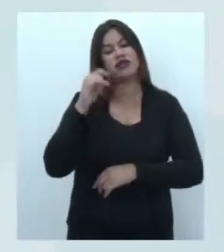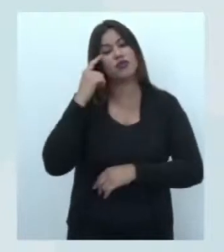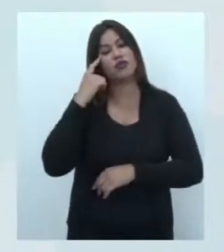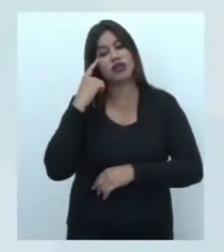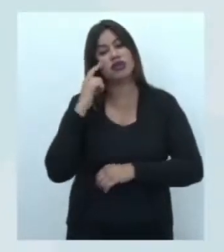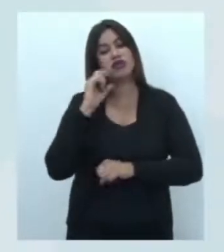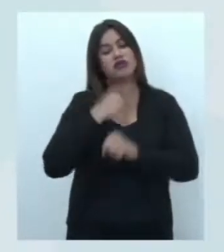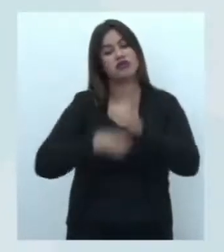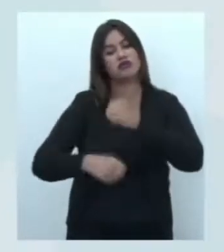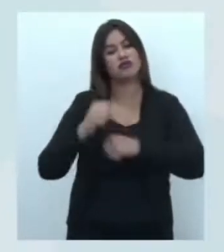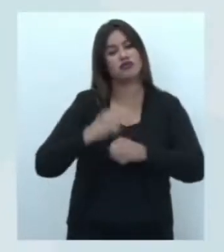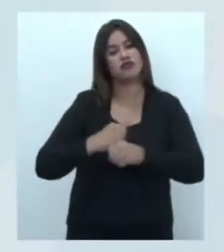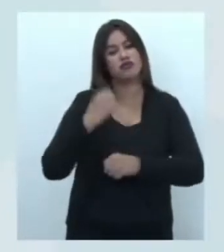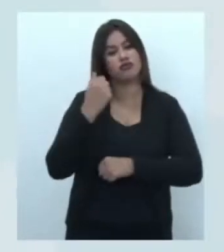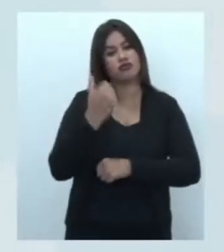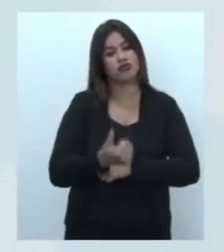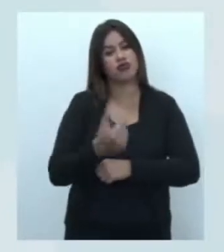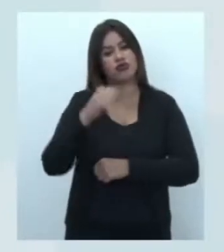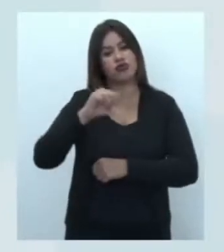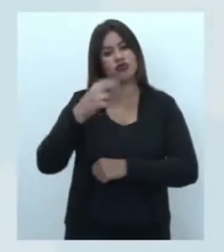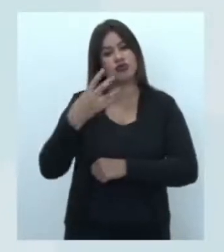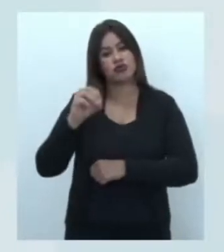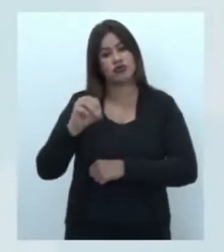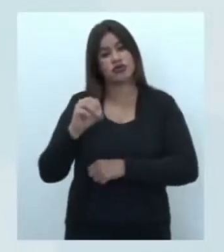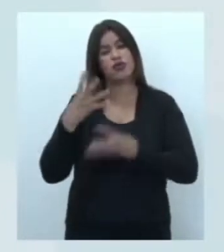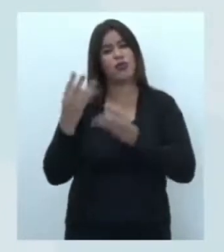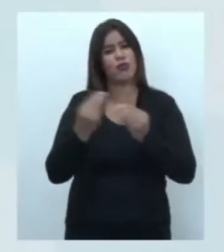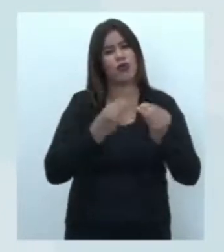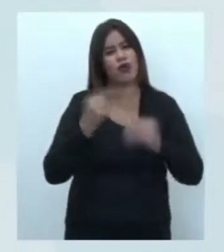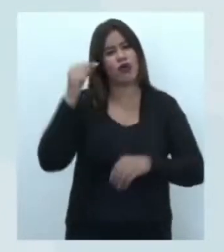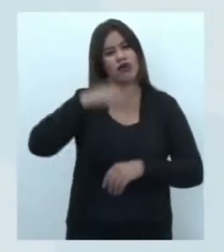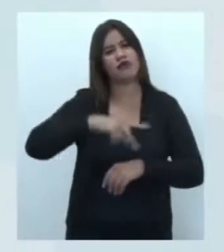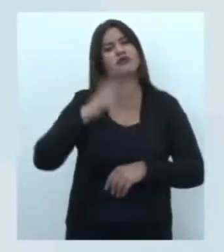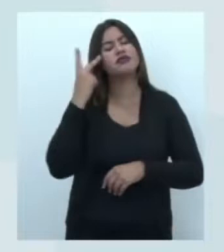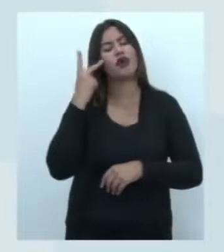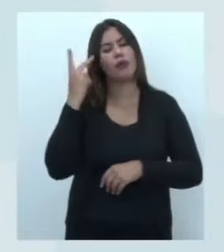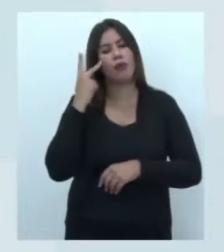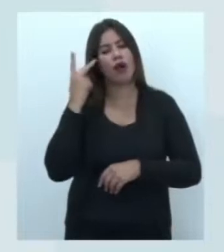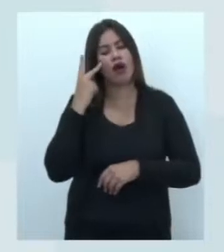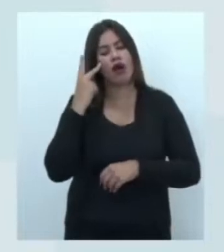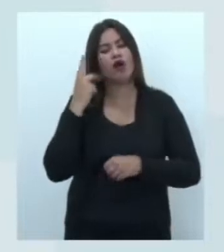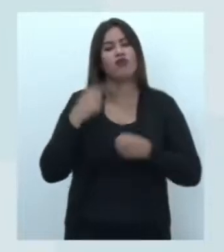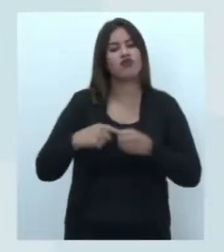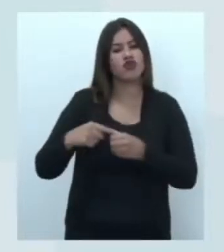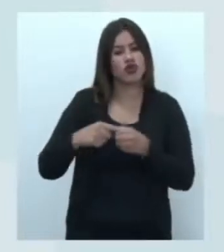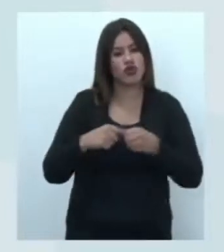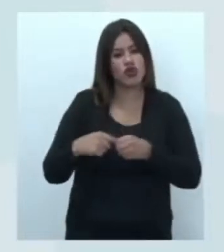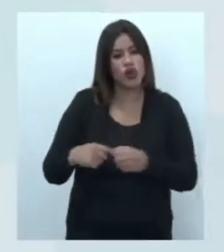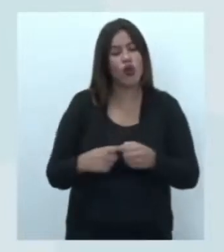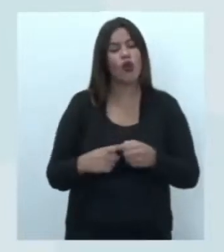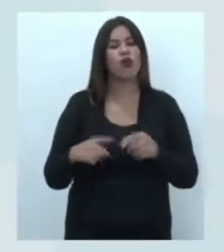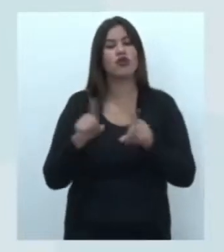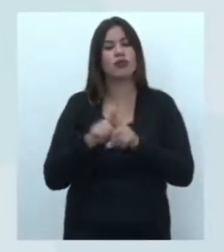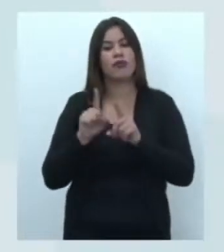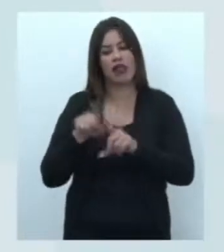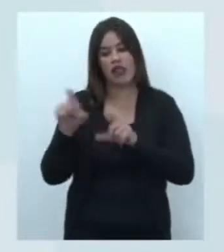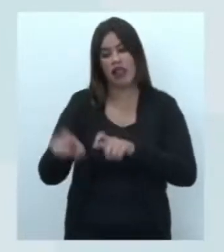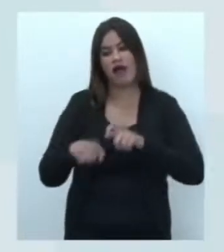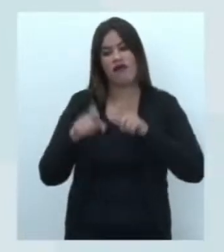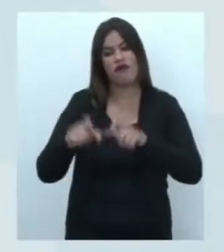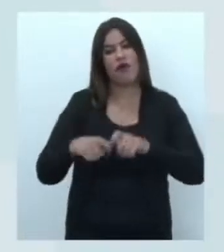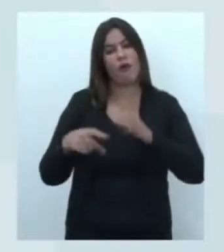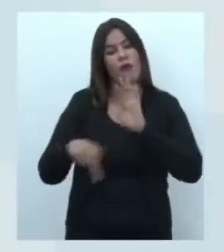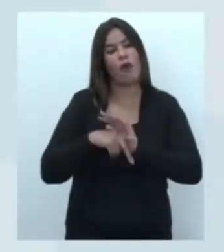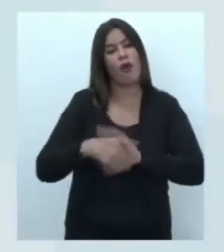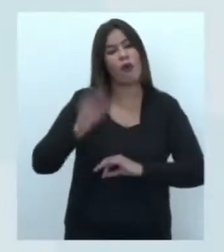japoneses, eles vieram muito para a cidade de São Paulo, para o interior paulista, atuaram muito nas lavouras de